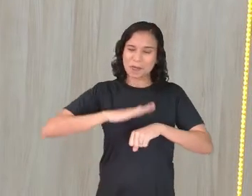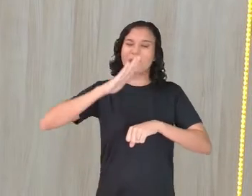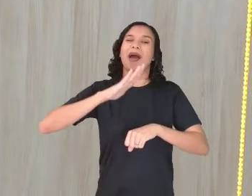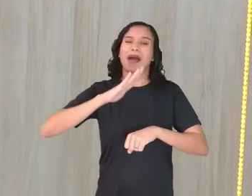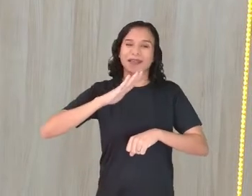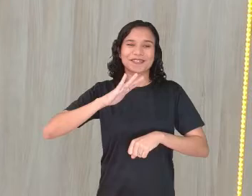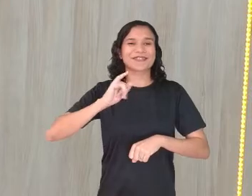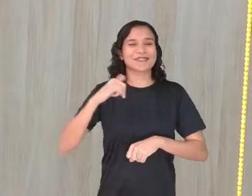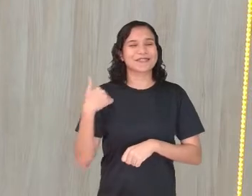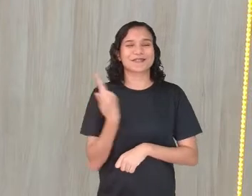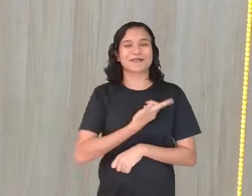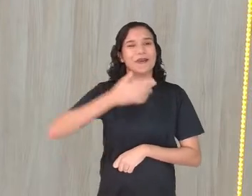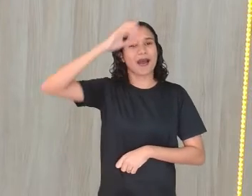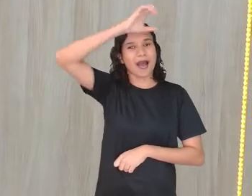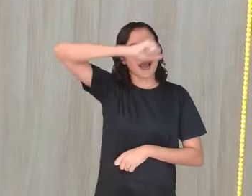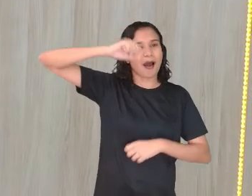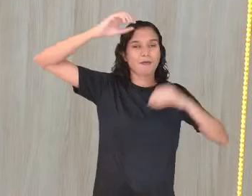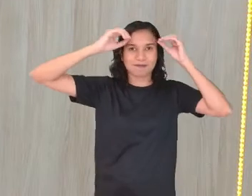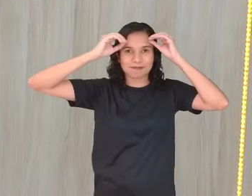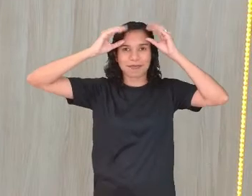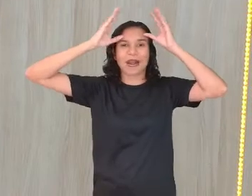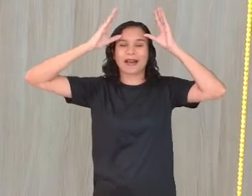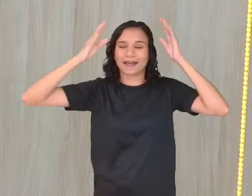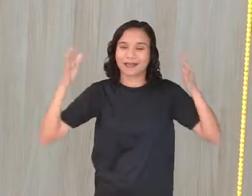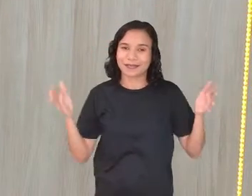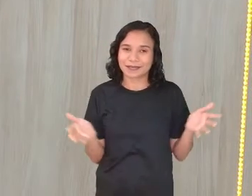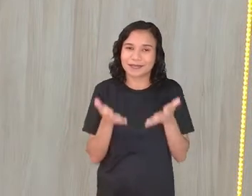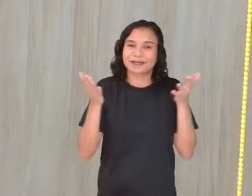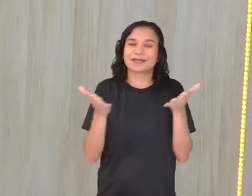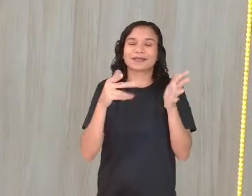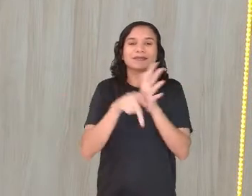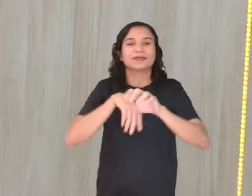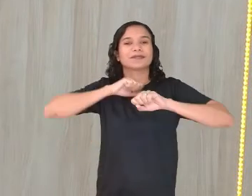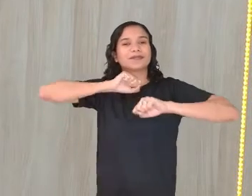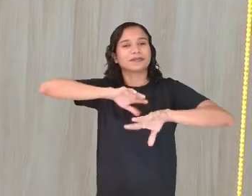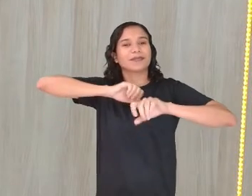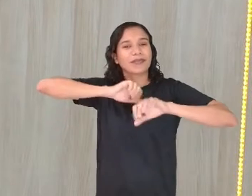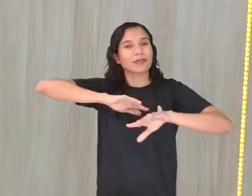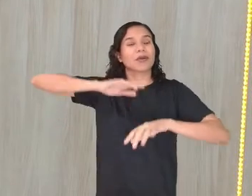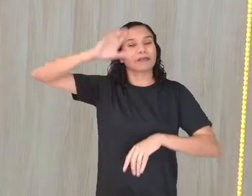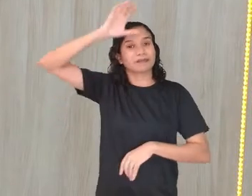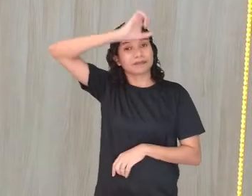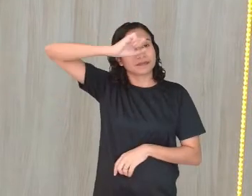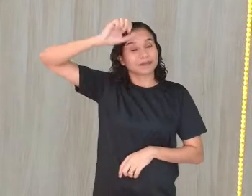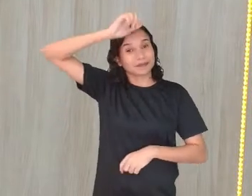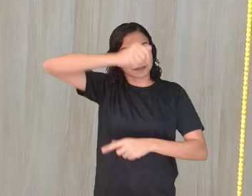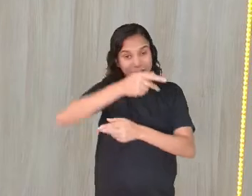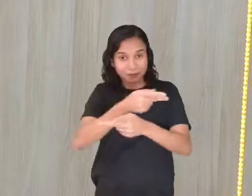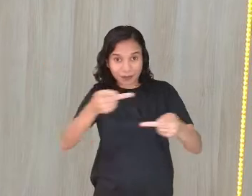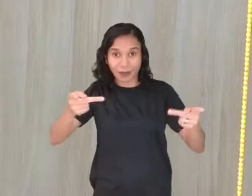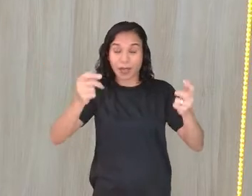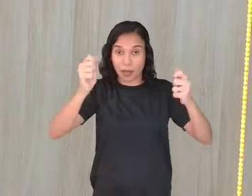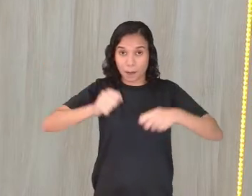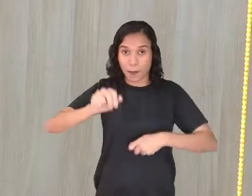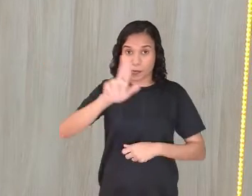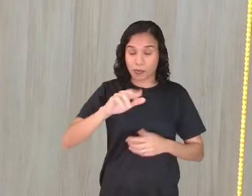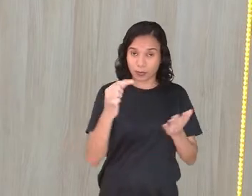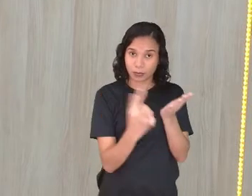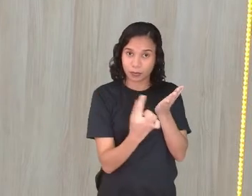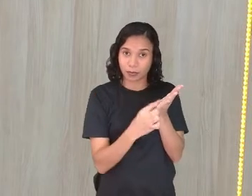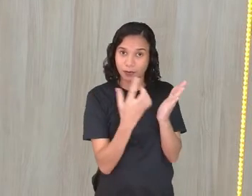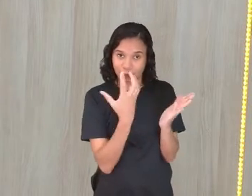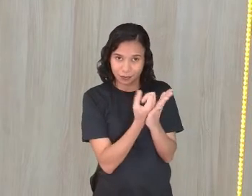mais o nosso aprendizado, né, contribuindo aí para a educação. E aí vocês podem baixar o aplicativo do